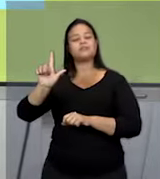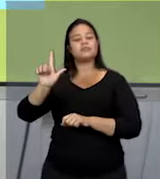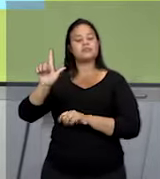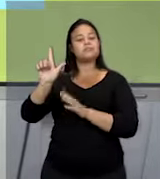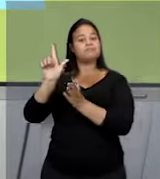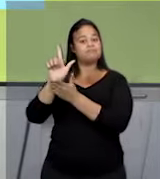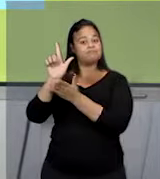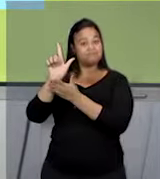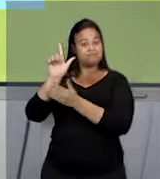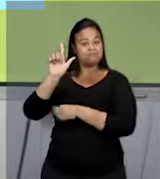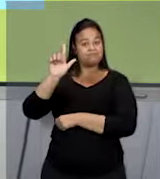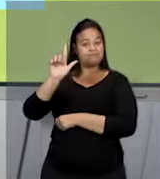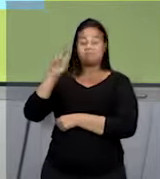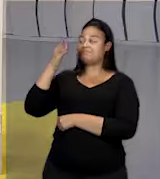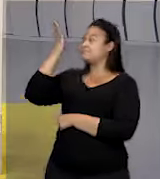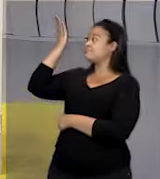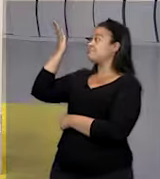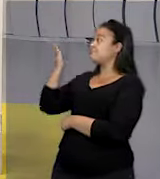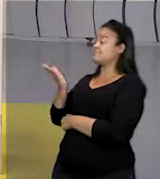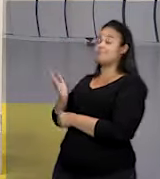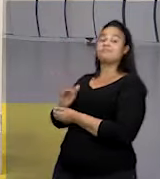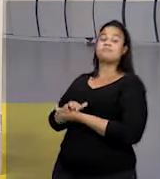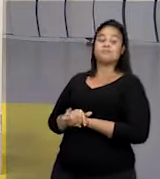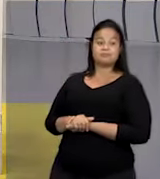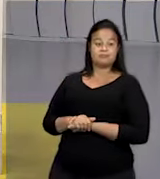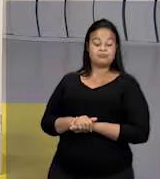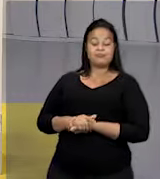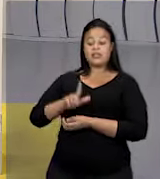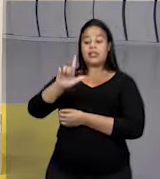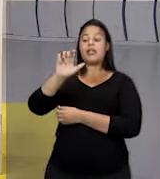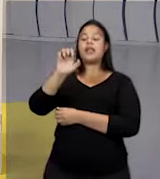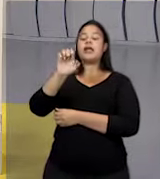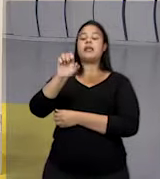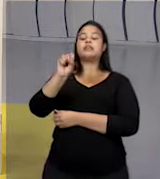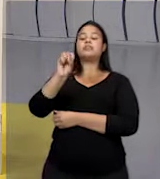direito. Então, aqui a gente tem, veja só,